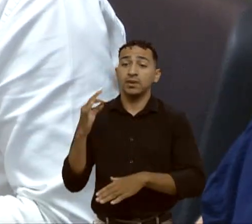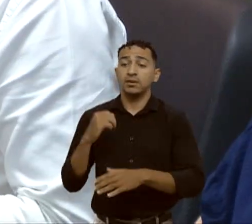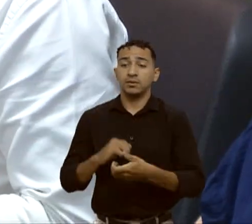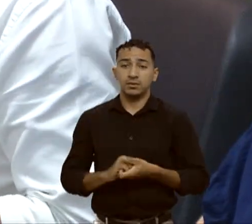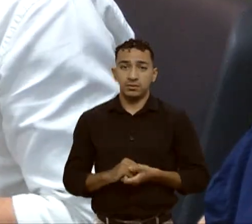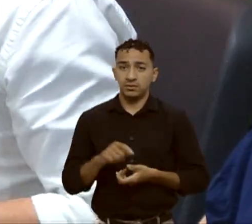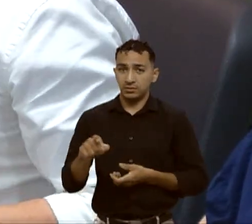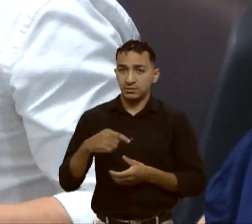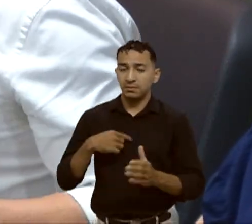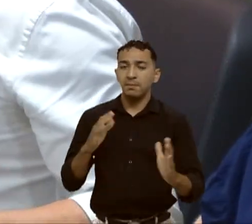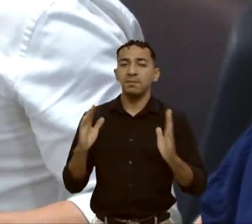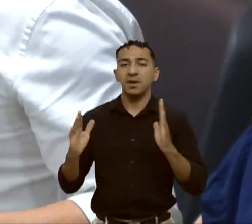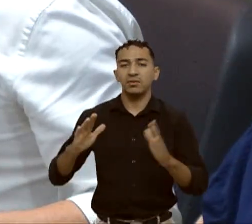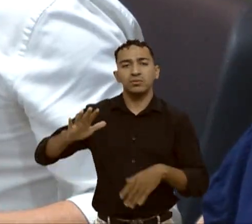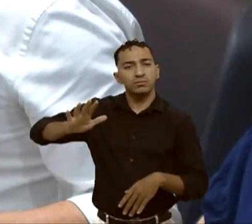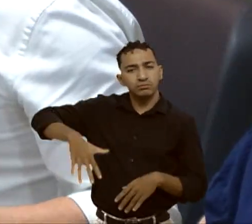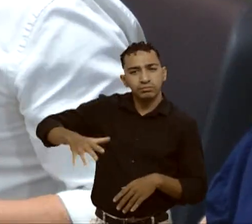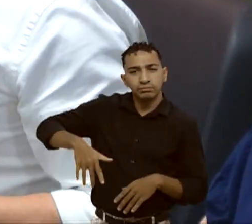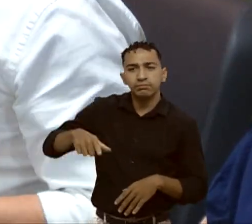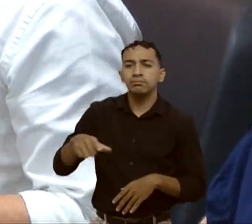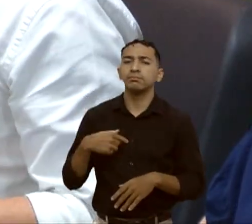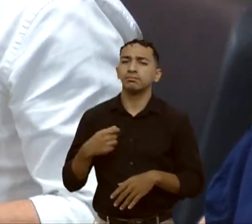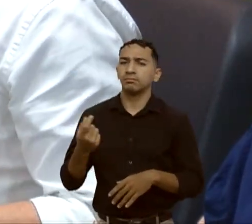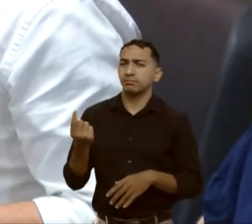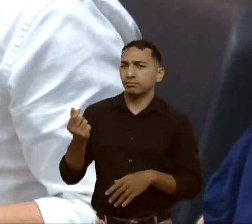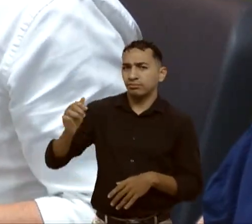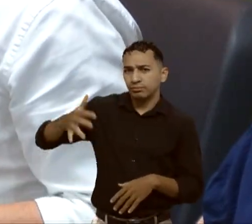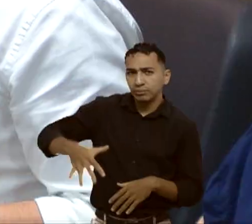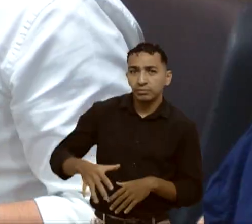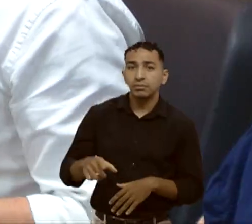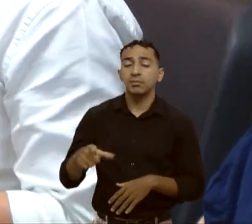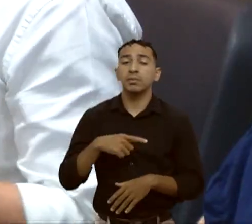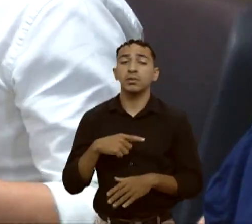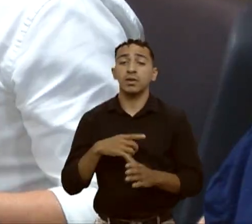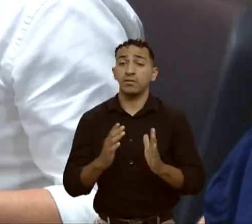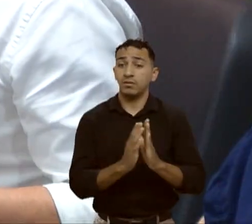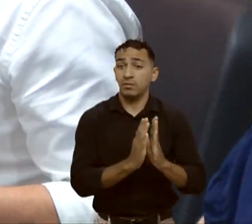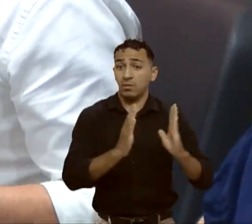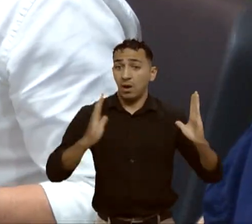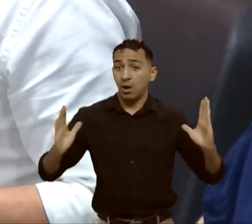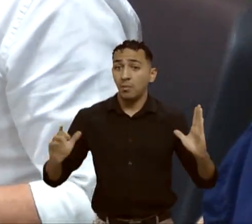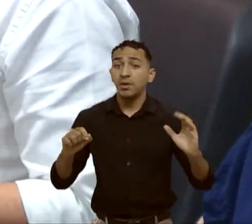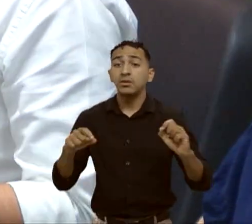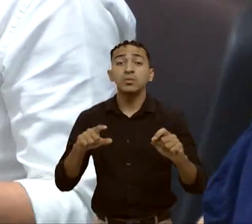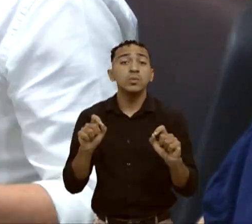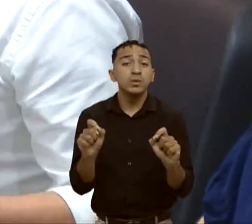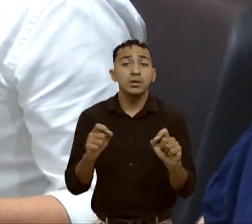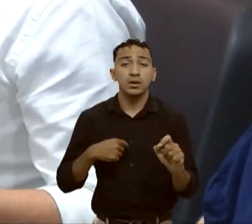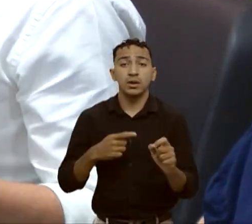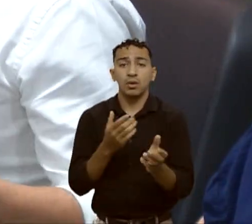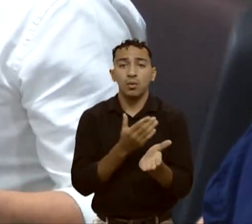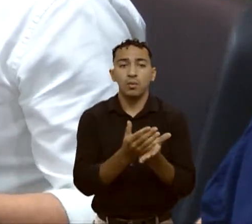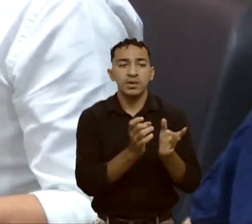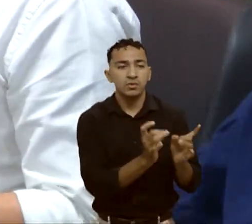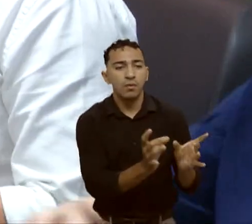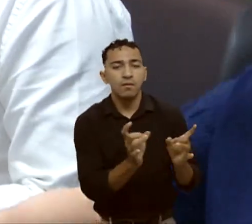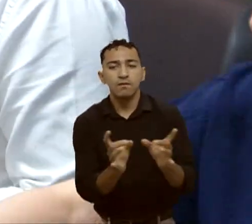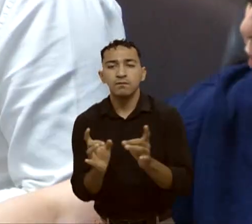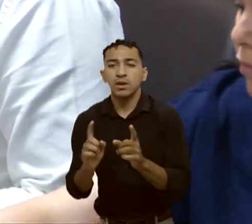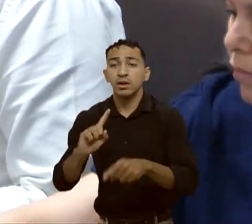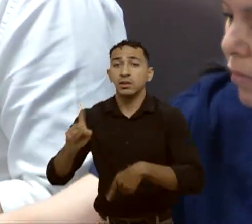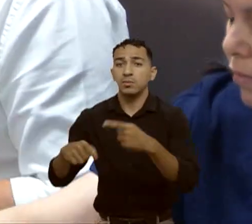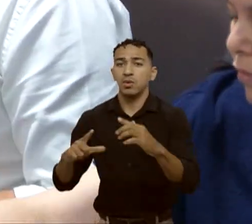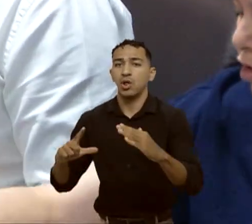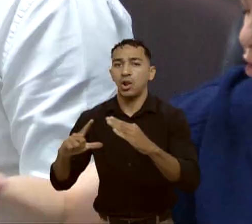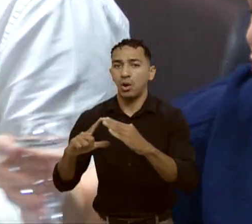anos, houve uma ampliação da sua prática. Ela começou ali com o e-commerce, depois se estendeu para produtos nas lojas físicas